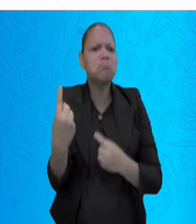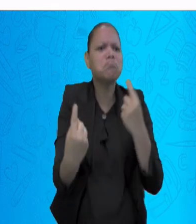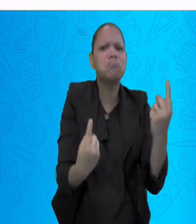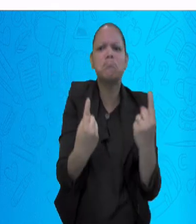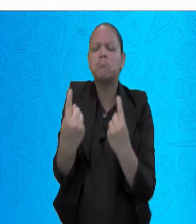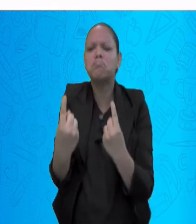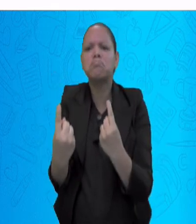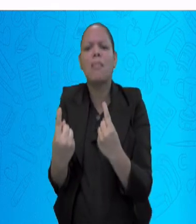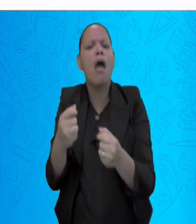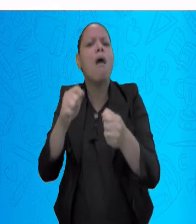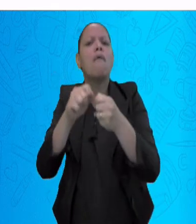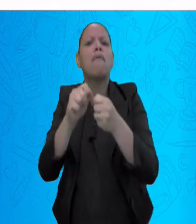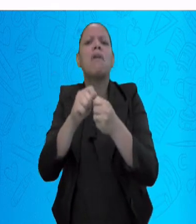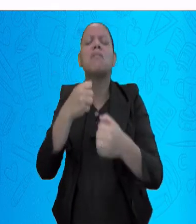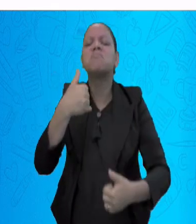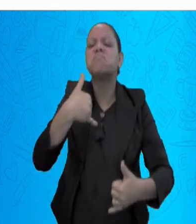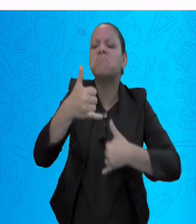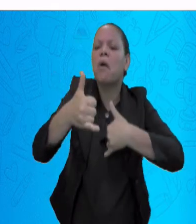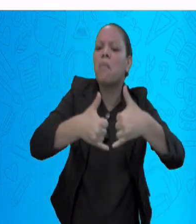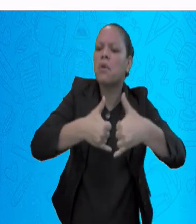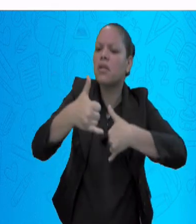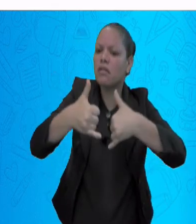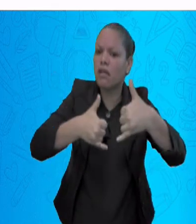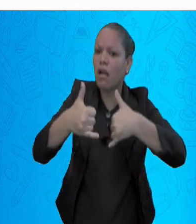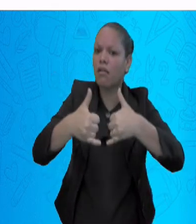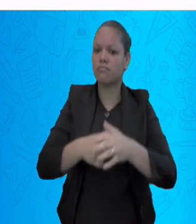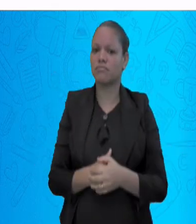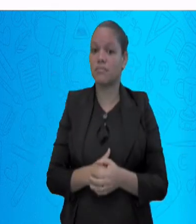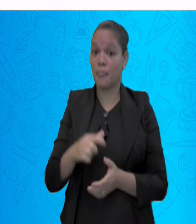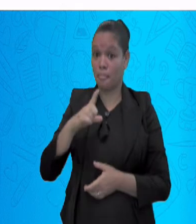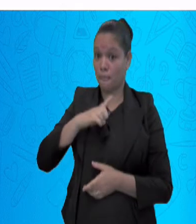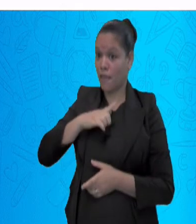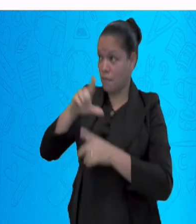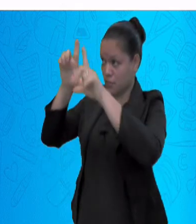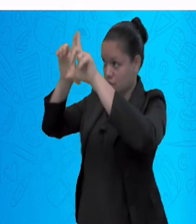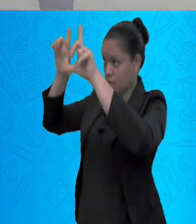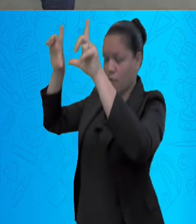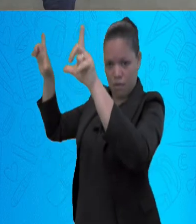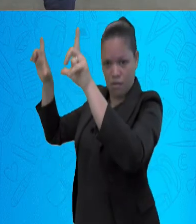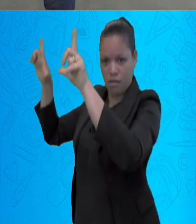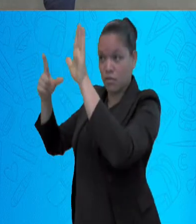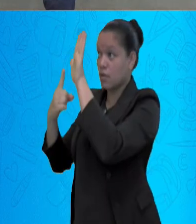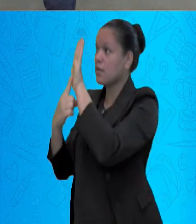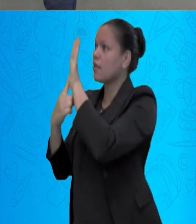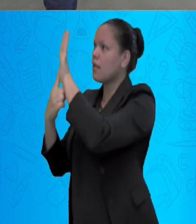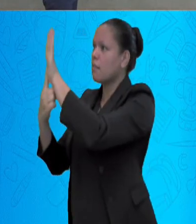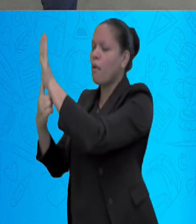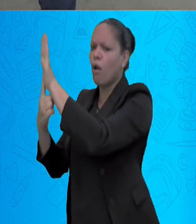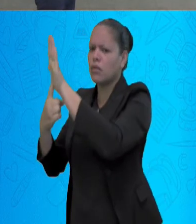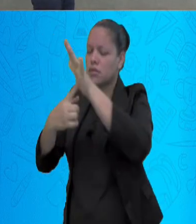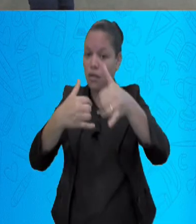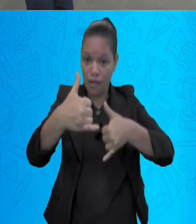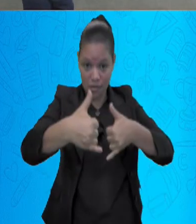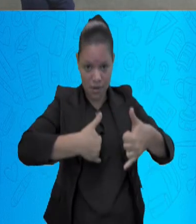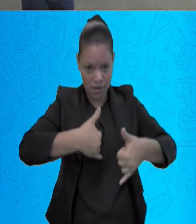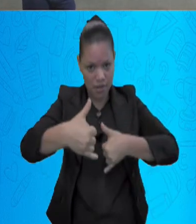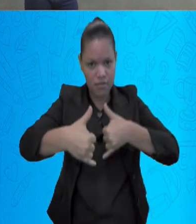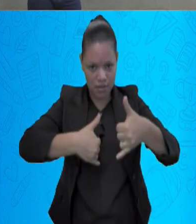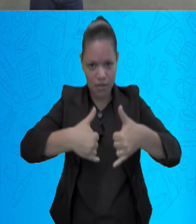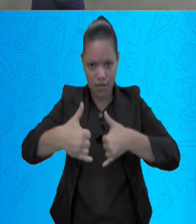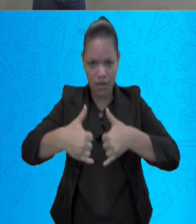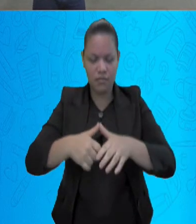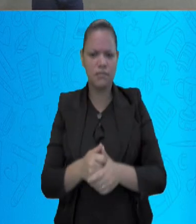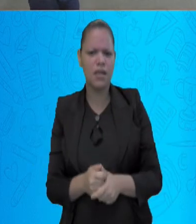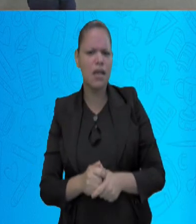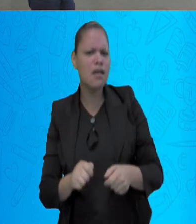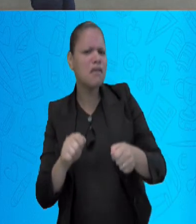um quadro onde mostra a brincadeira dos colegas, né? E eles fizeram uma pontuação de acordo com o